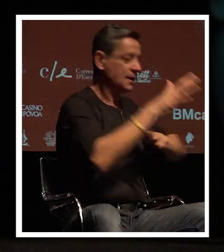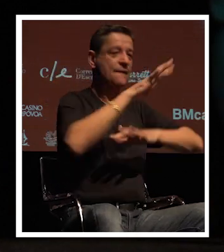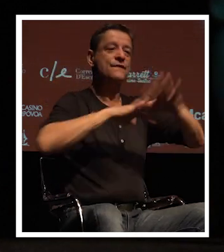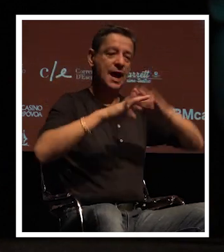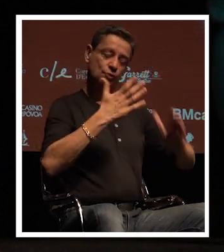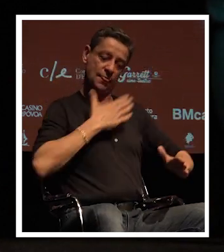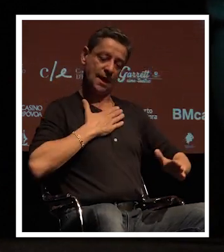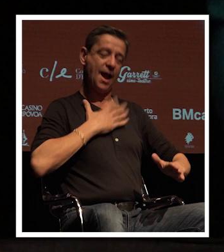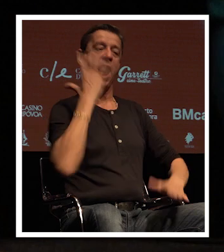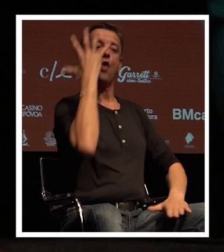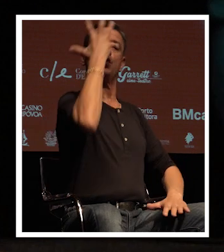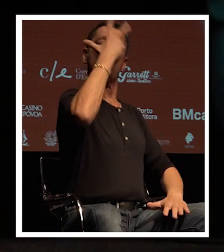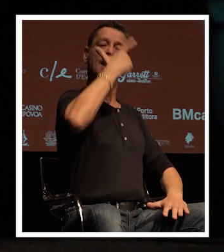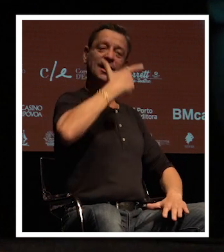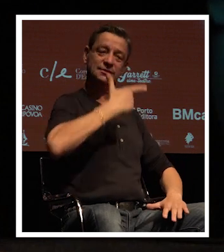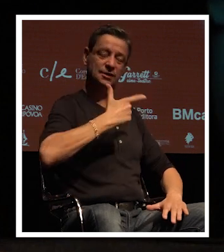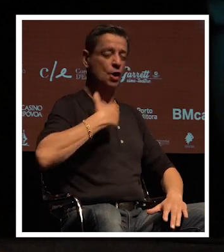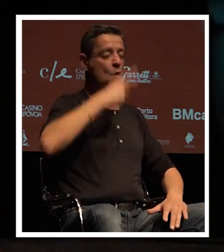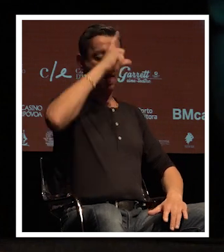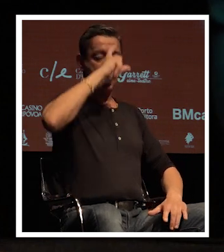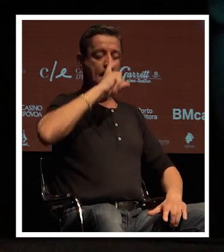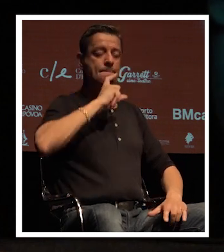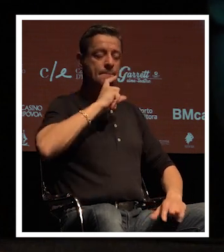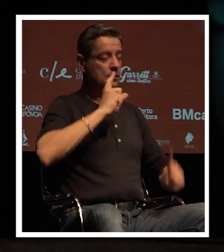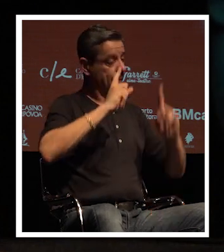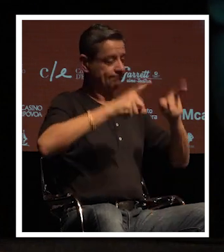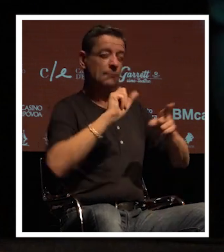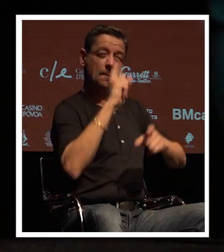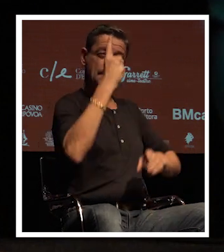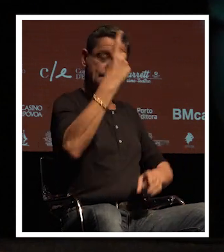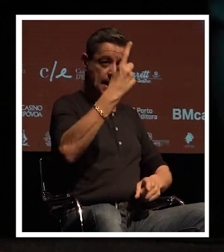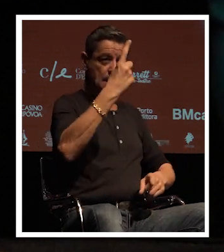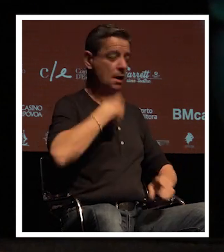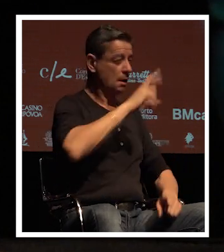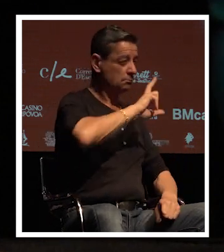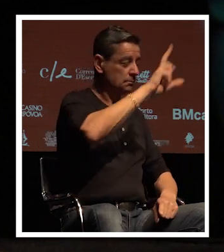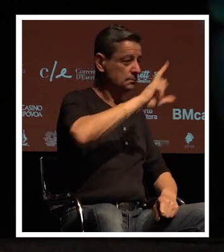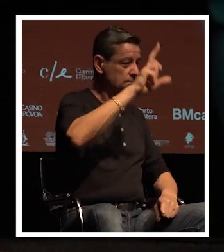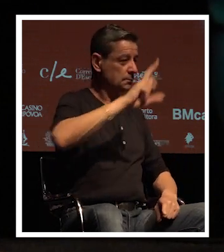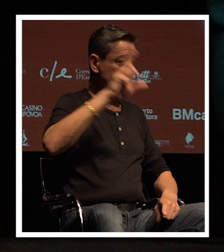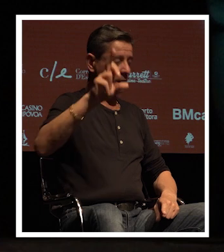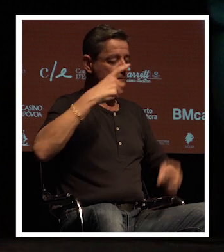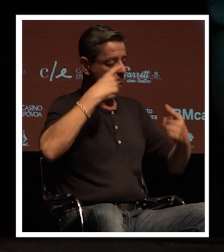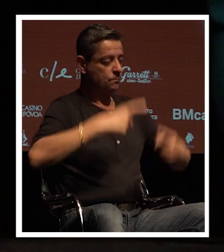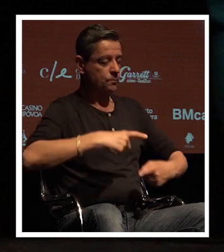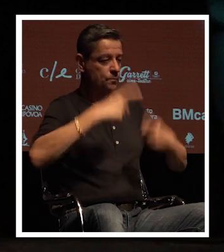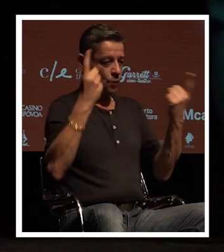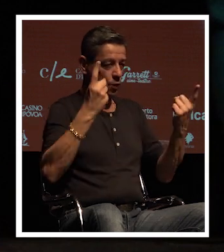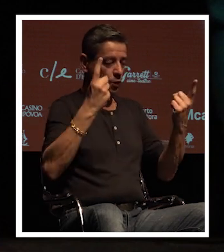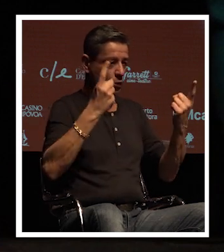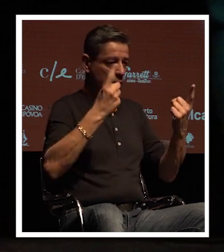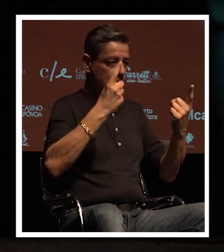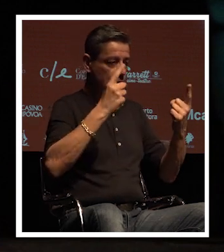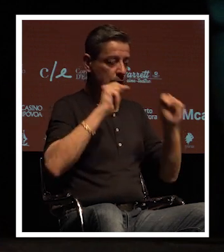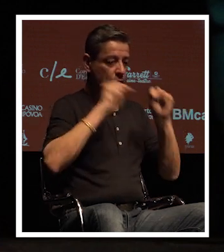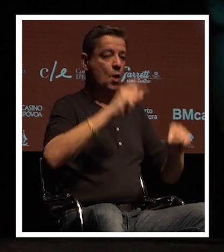autores e eu recordo-me que uma das primeiras vezes que fiz um uma uma uma aparição pública e eu era contrabaixista do